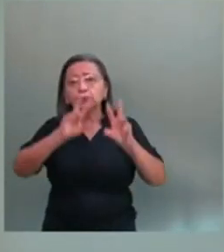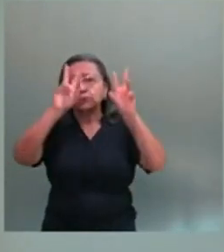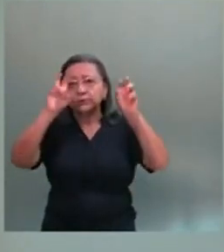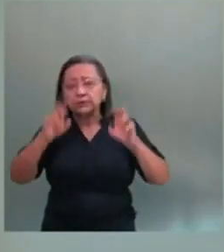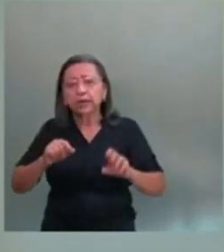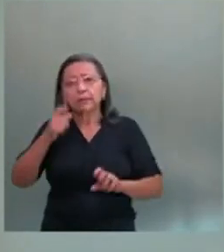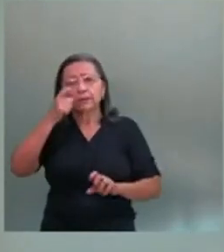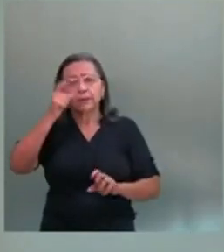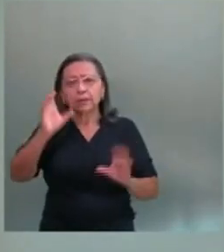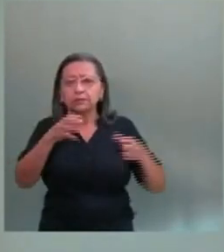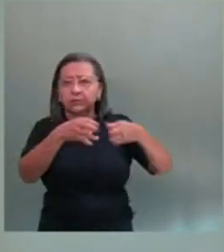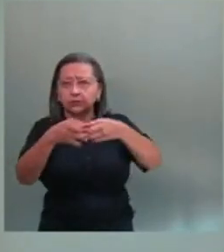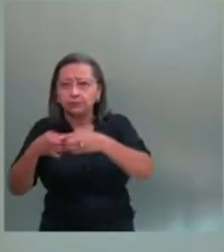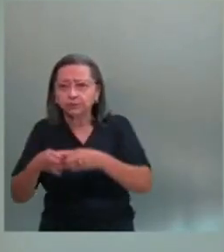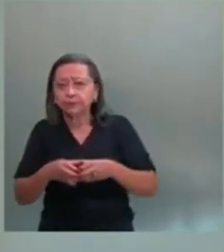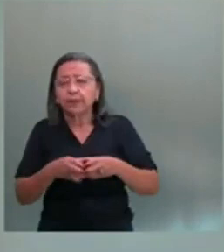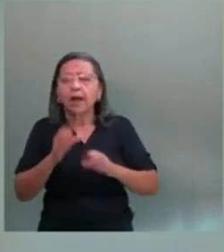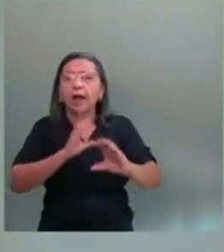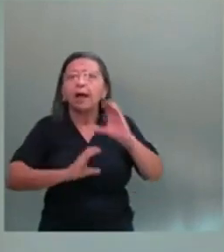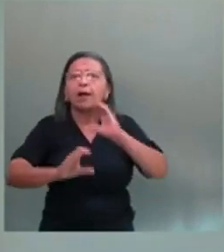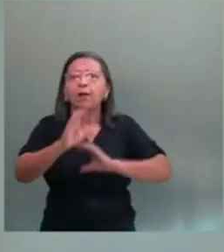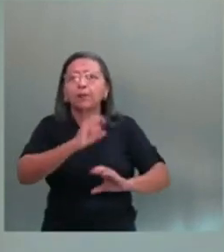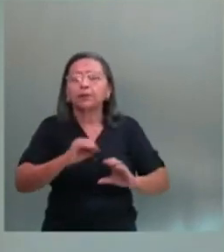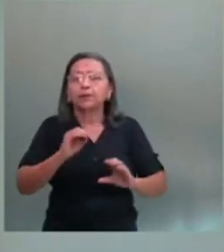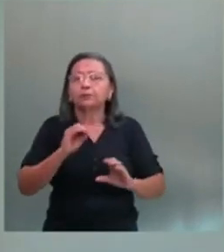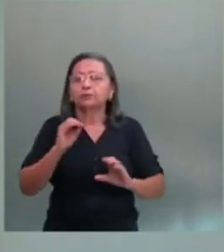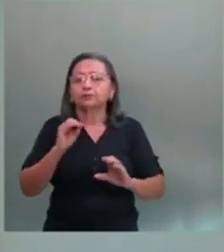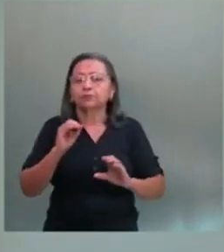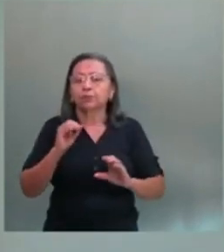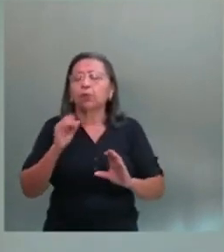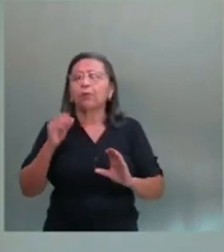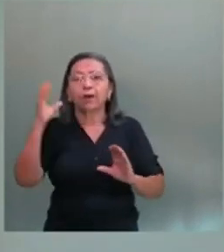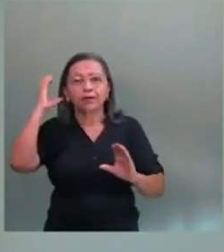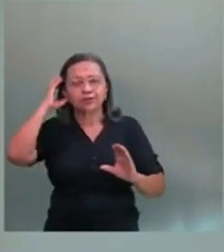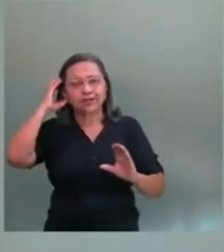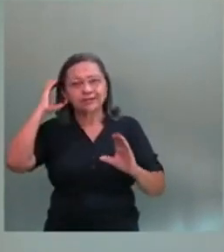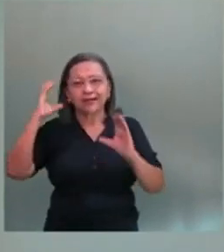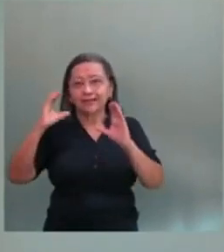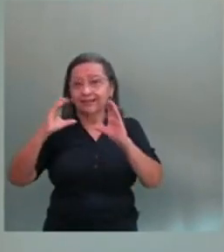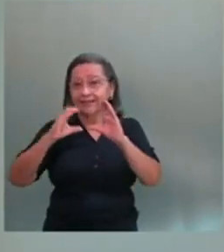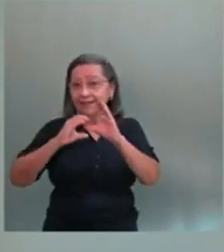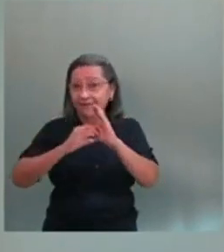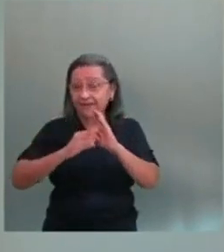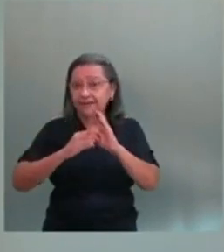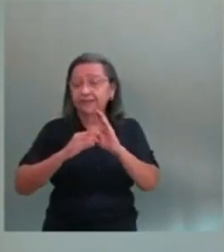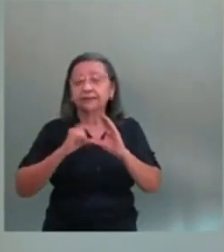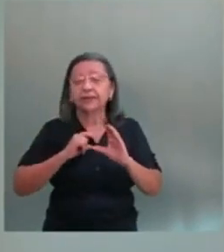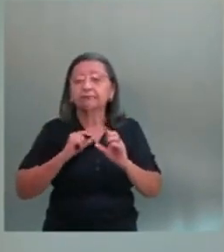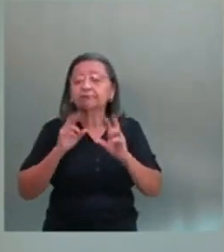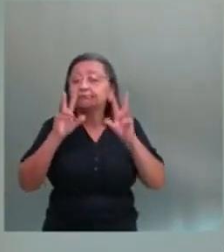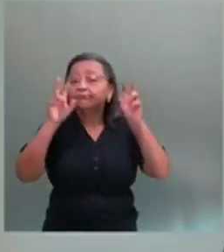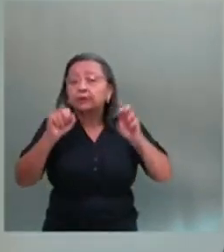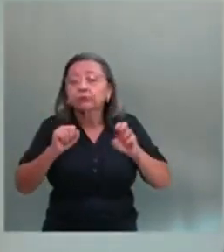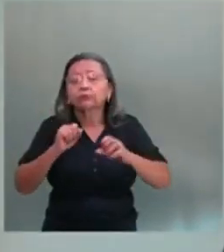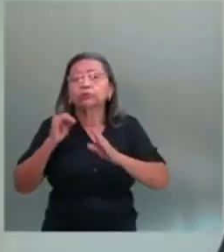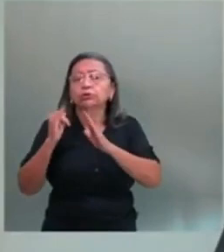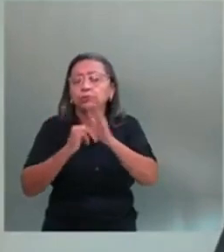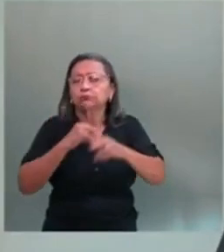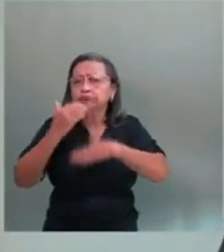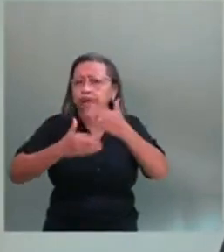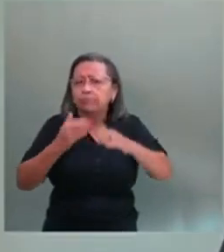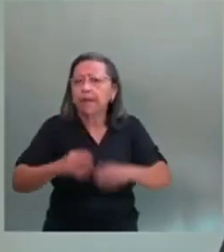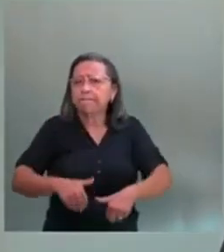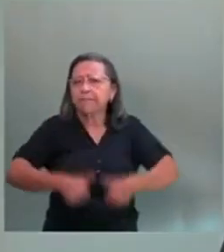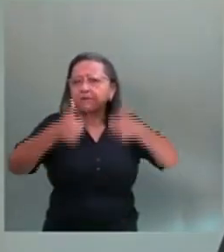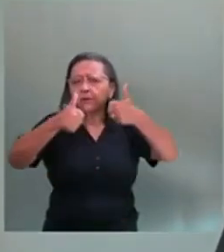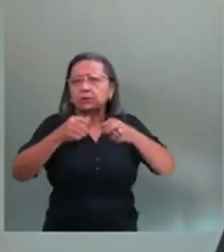interesse coletivo. A comunicação de órgãos como a Agência Senado e TV Senado deve ser tratada como instrumento de desenvolvimento, aperfeiçoamento